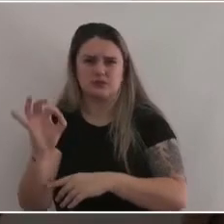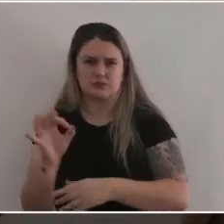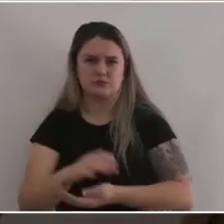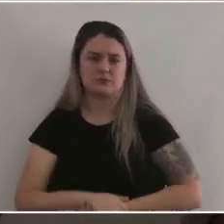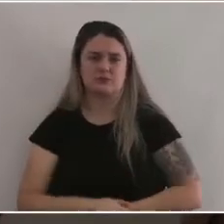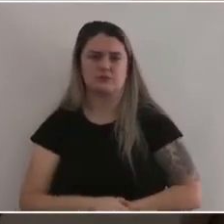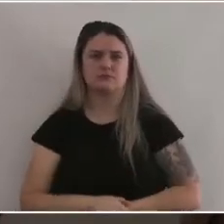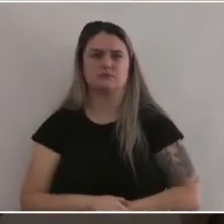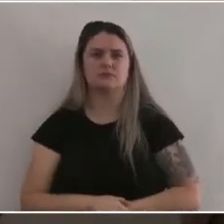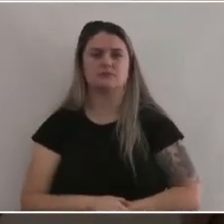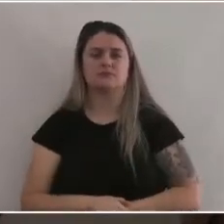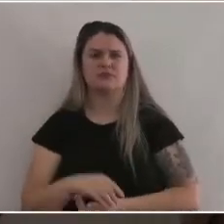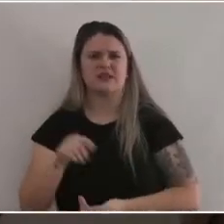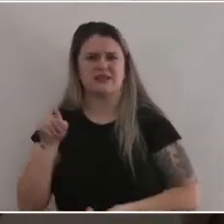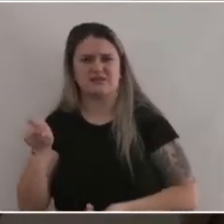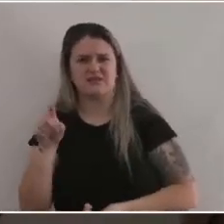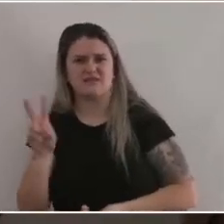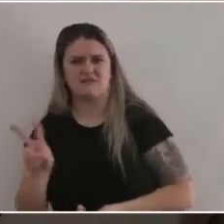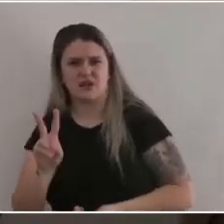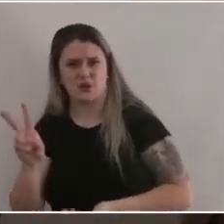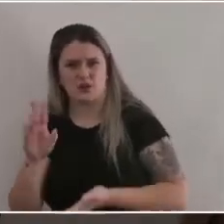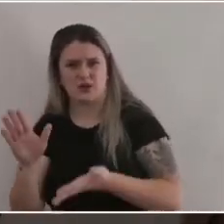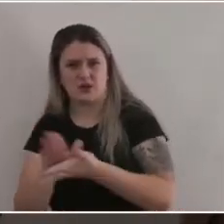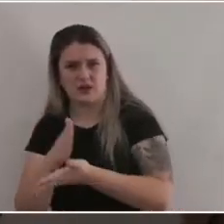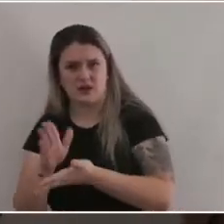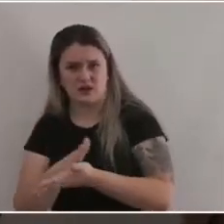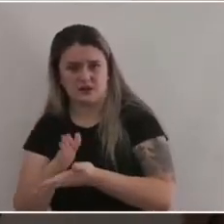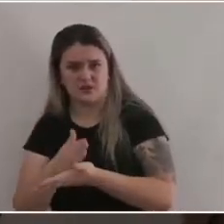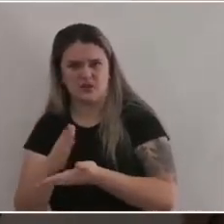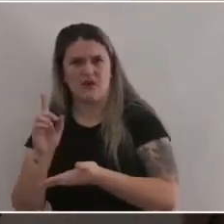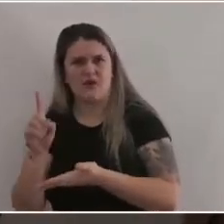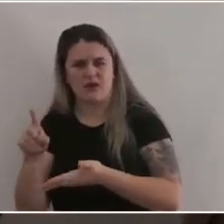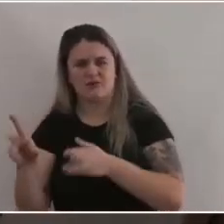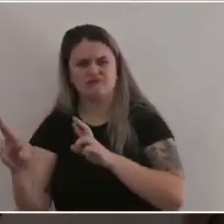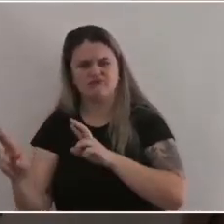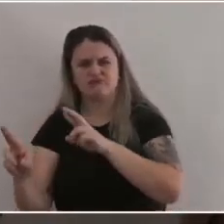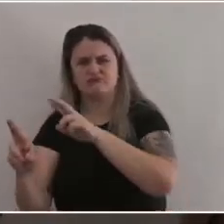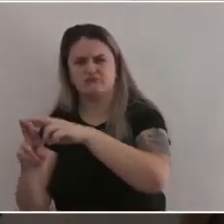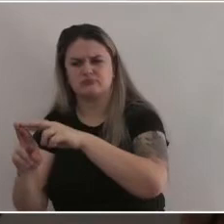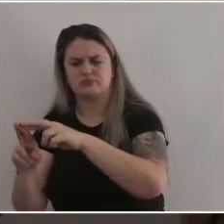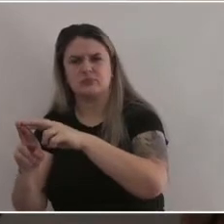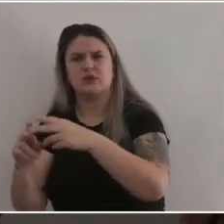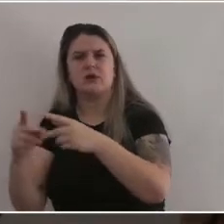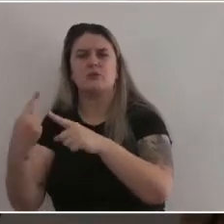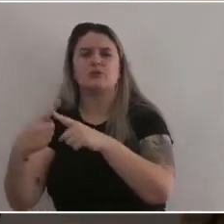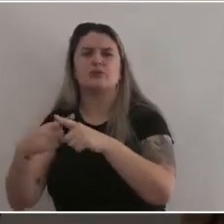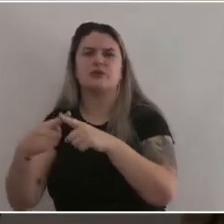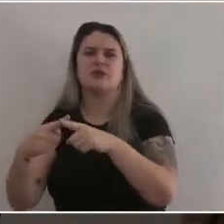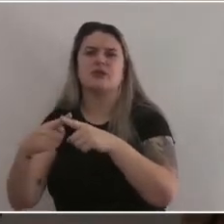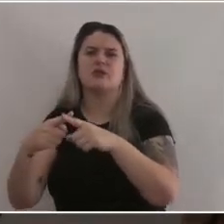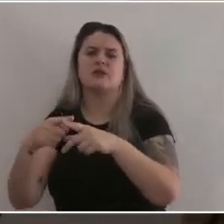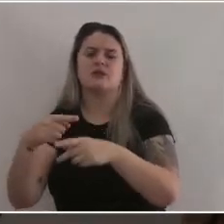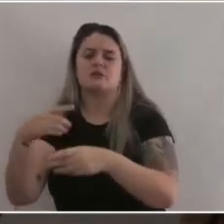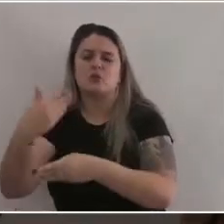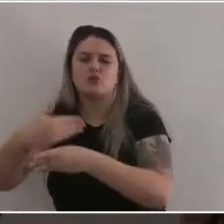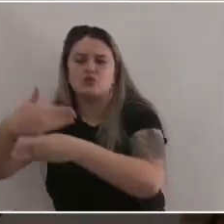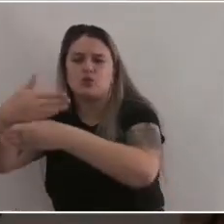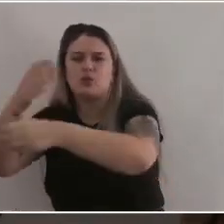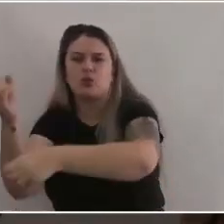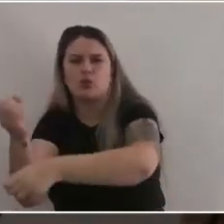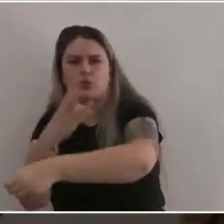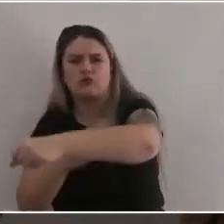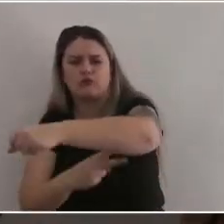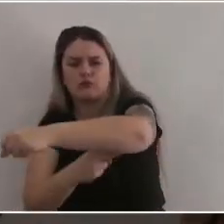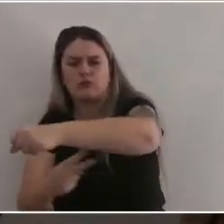78,88%. Esse valor refere-se ainda às desapropriações devido à construção da nova